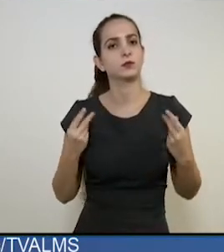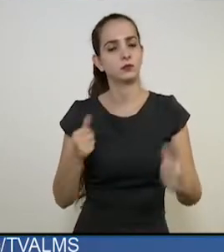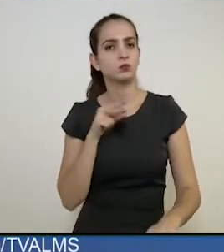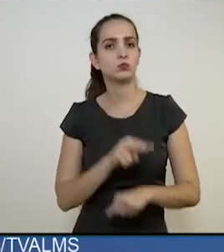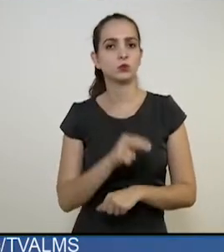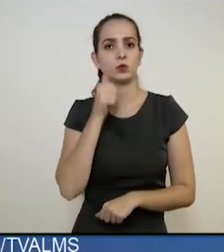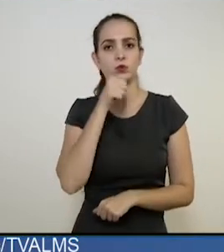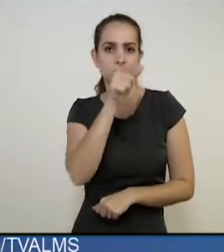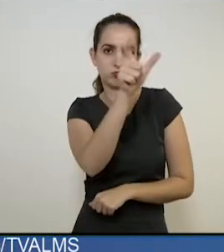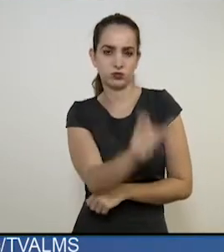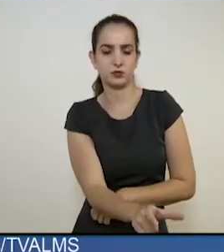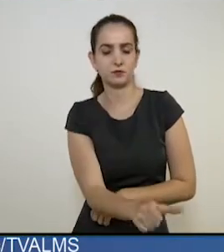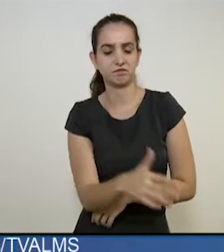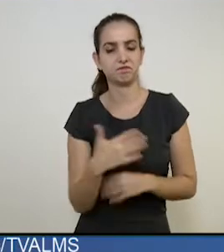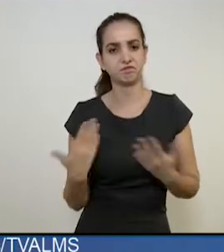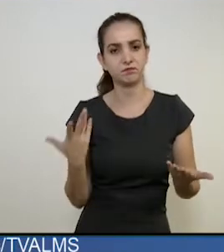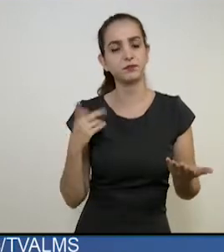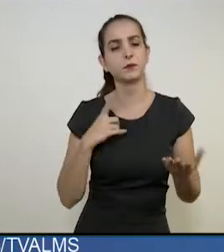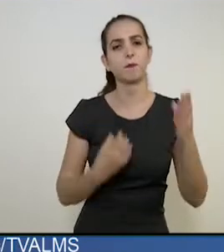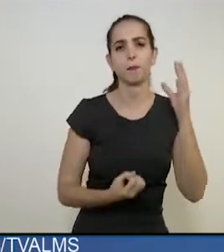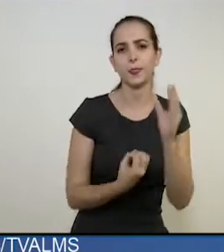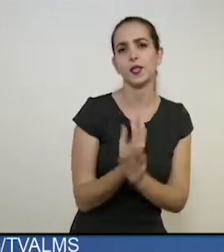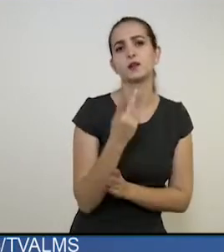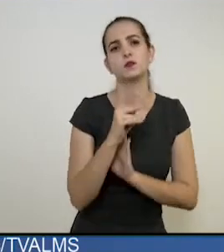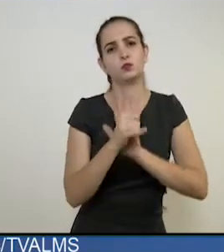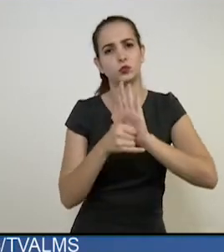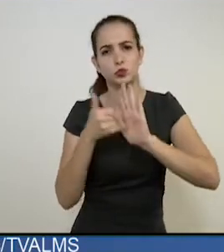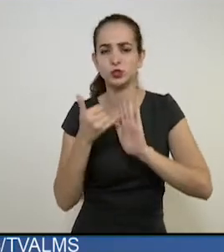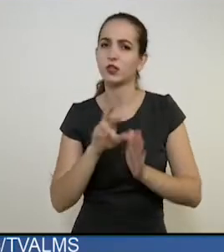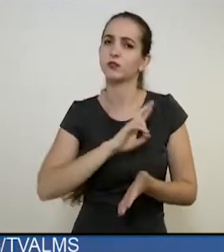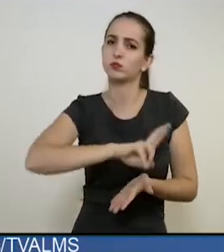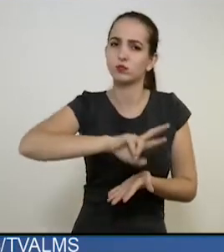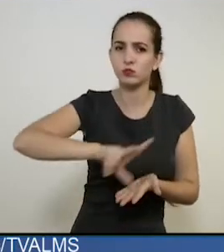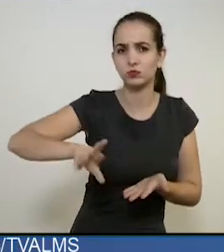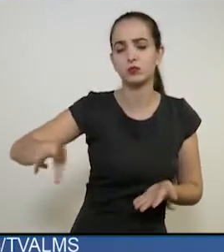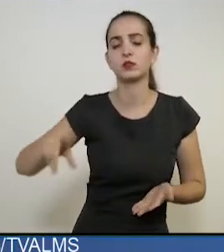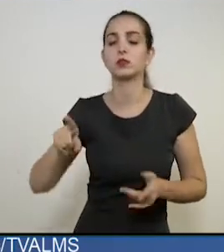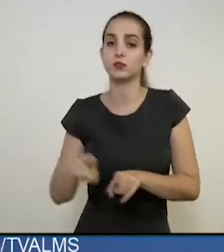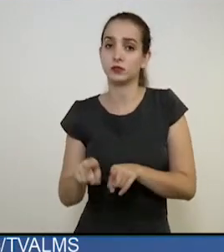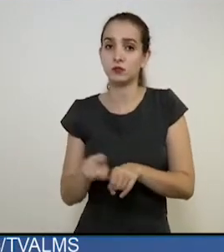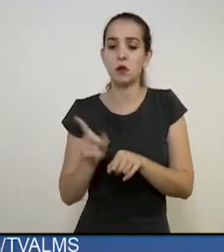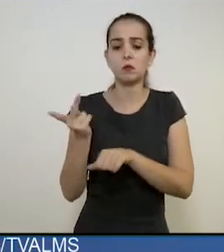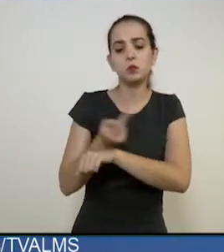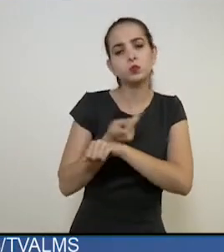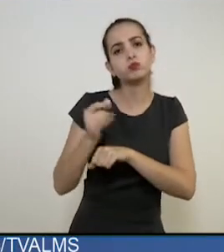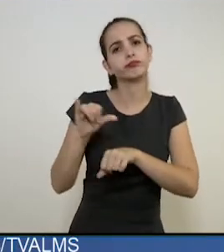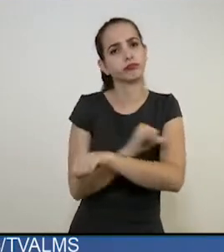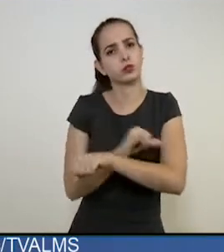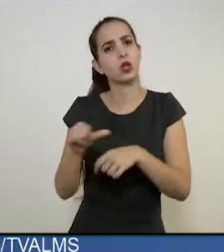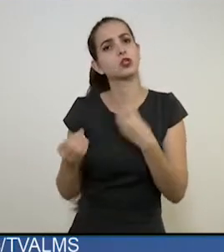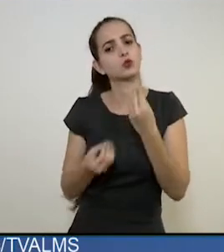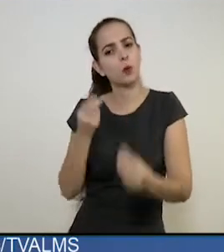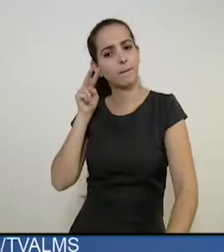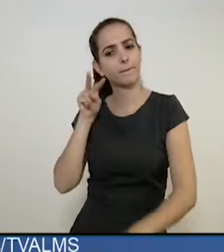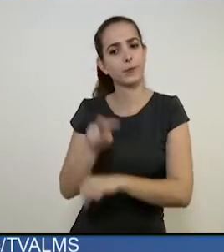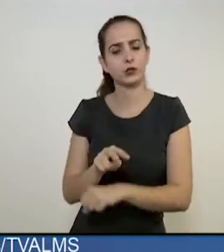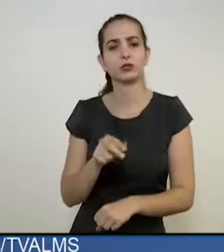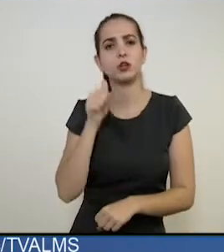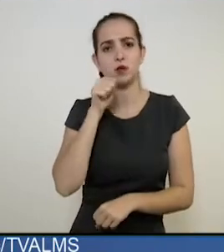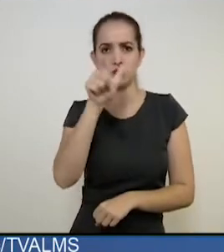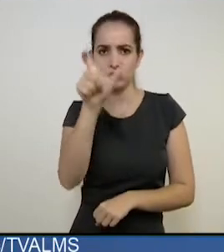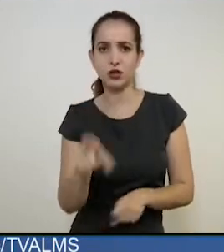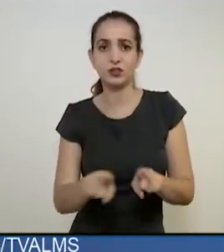mulher, né? Criando programas, implementando, enfim, buscando uma forma de proteger e também